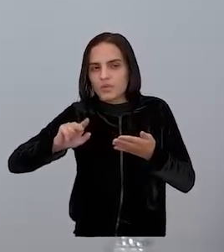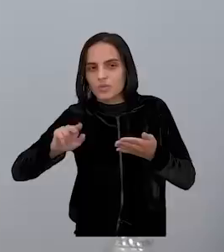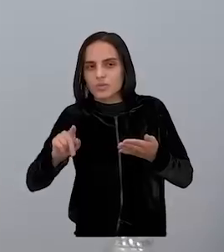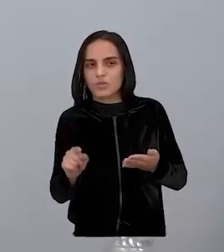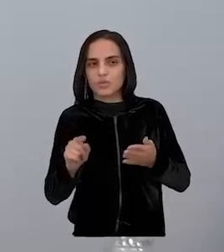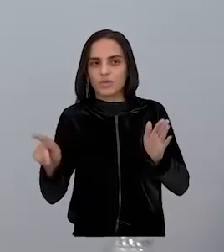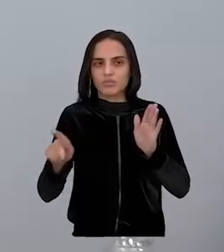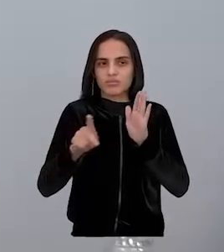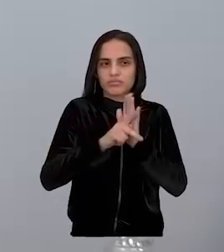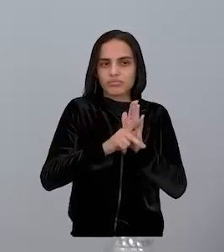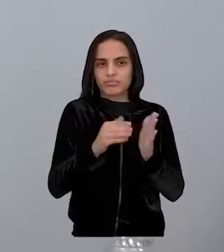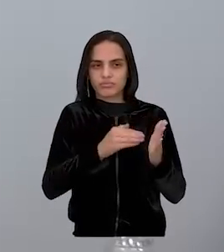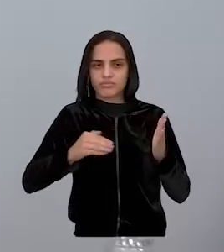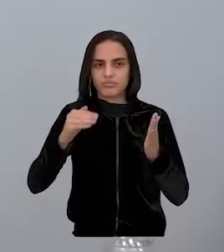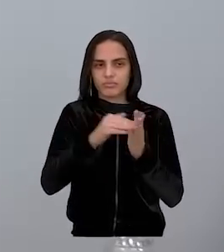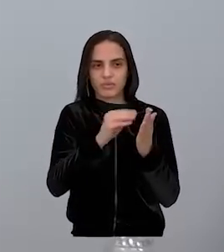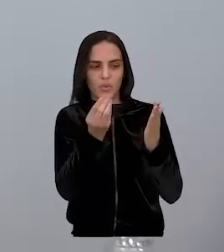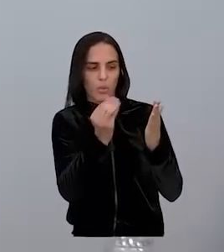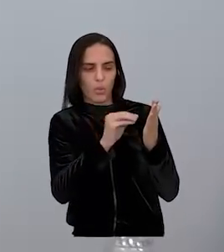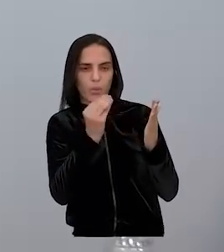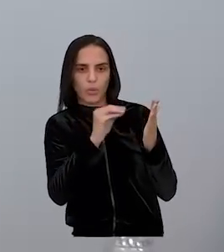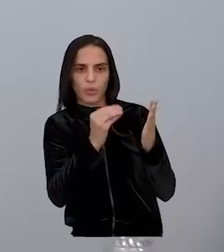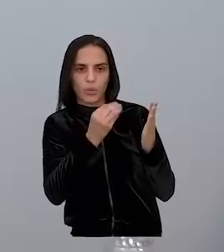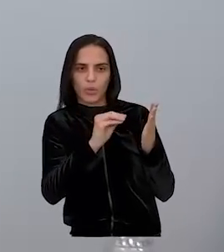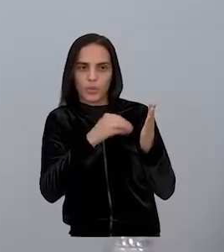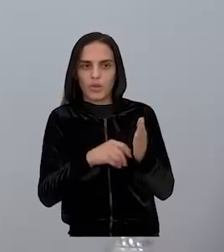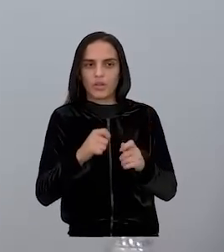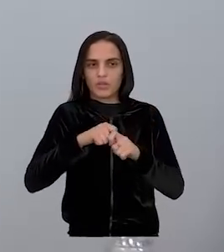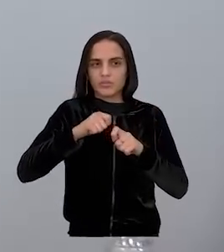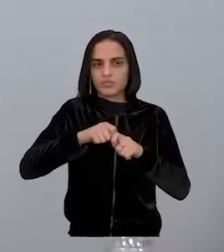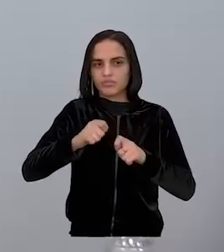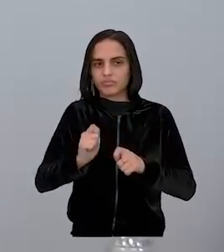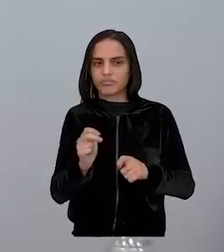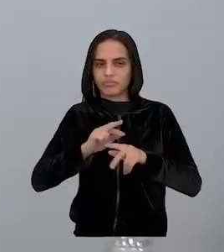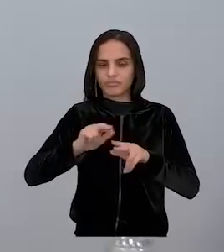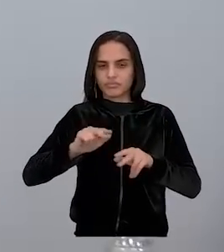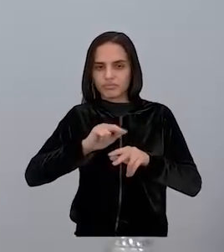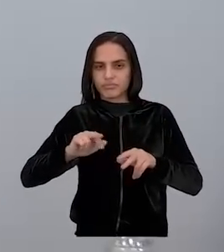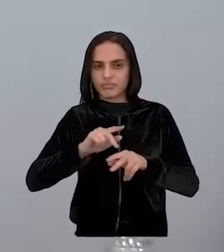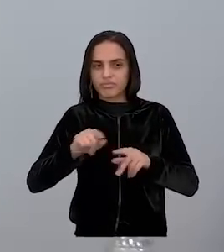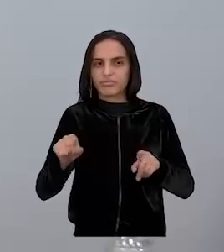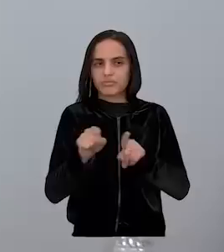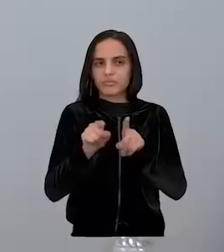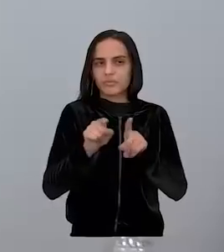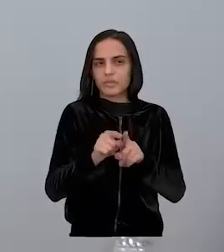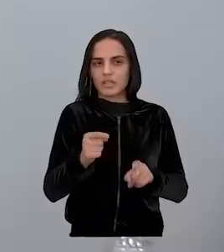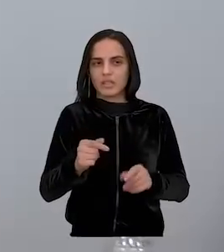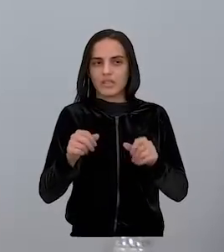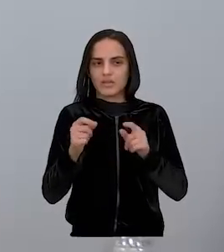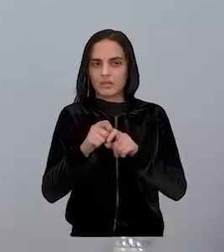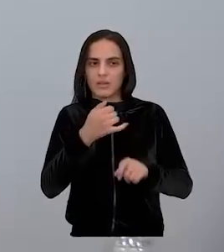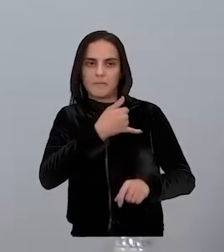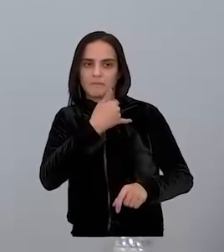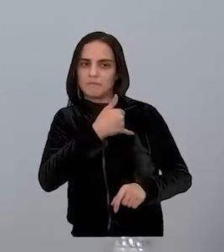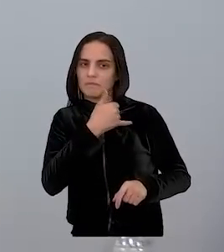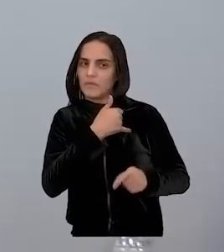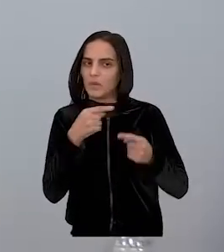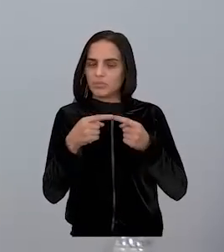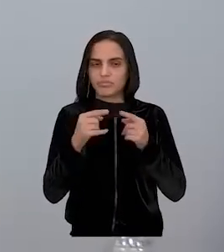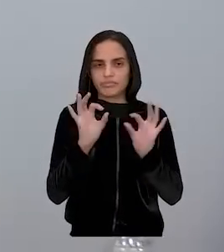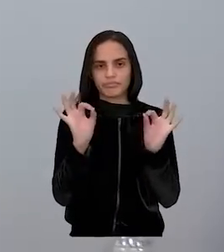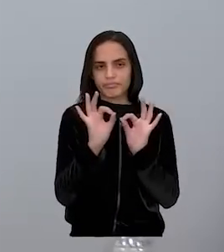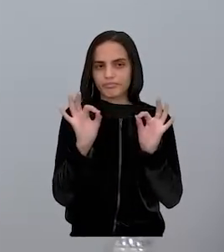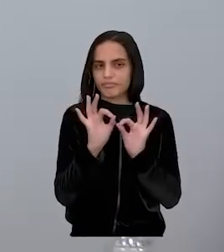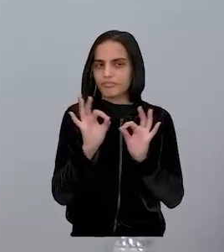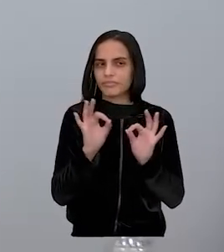que é postado lá está relacionado aí à sensualidade, né? E que não é da idade de vocês, nem um pouco. Às vezes eu olho lá e